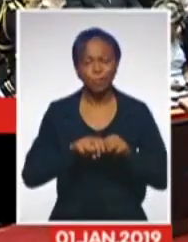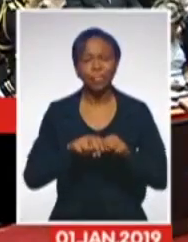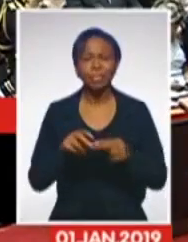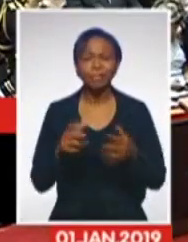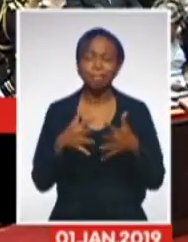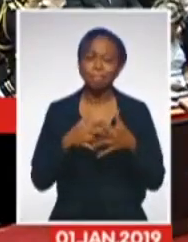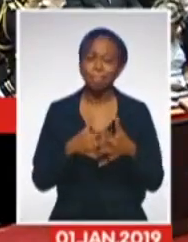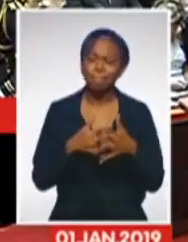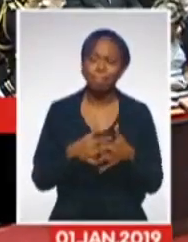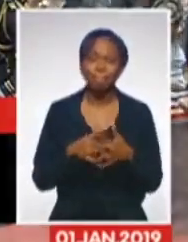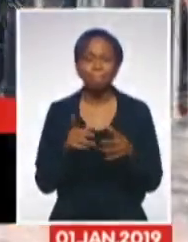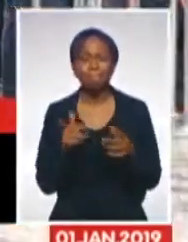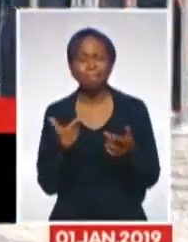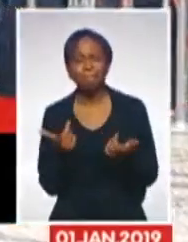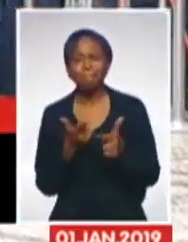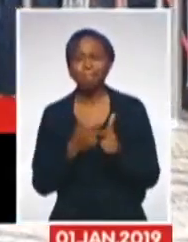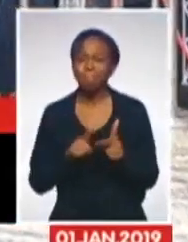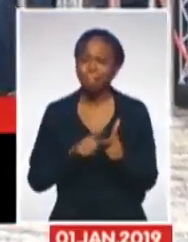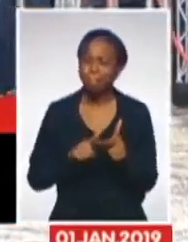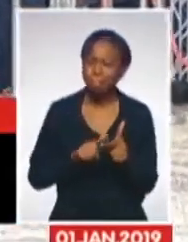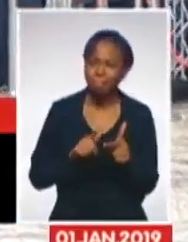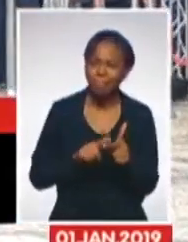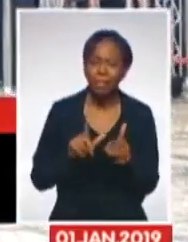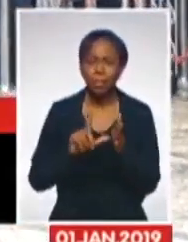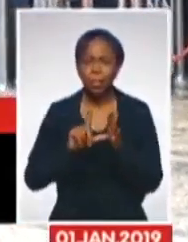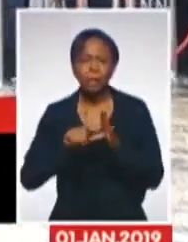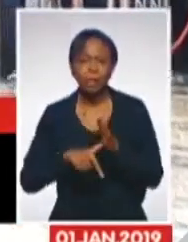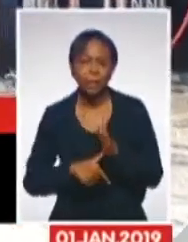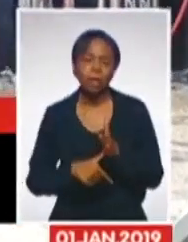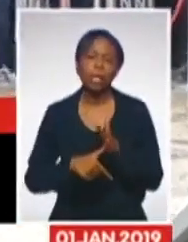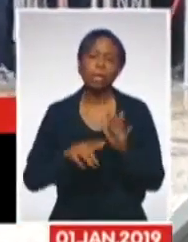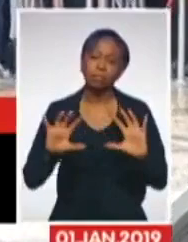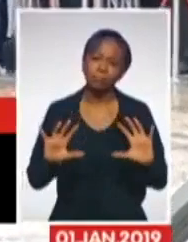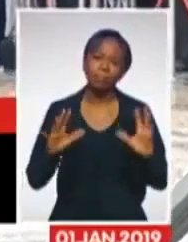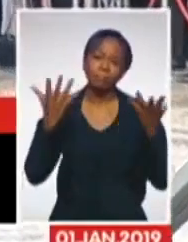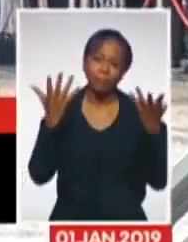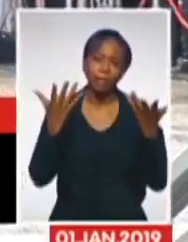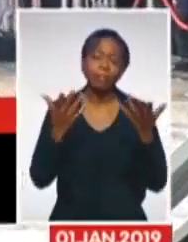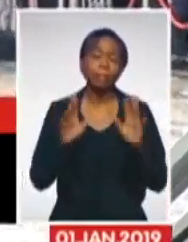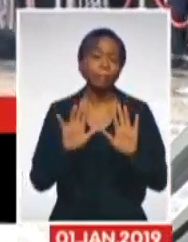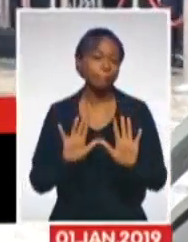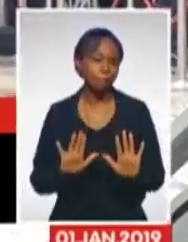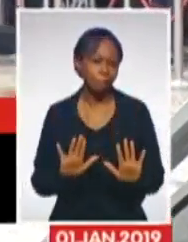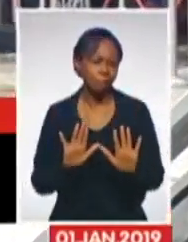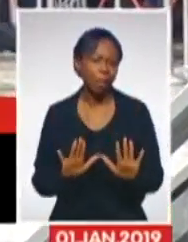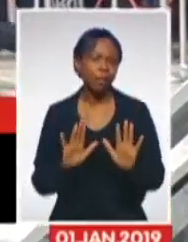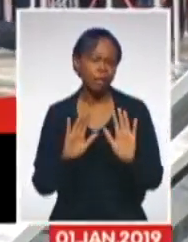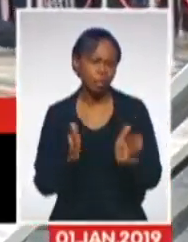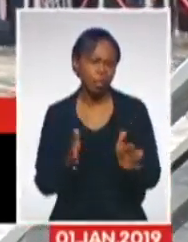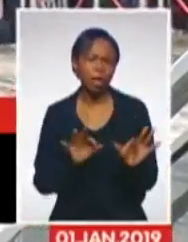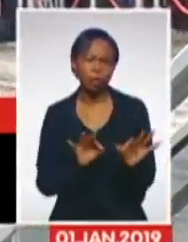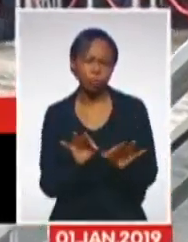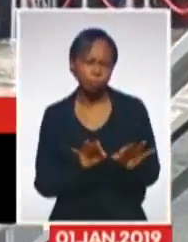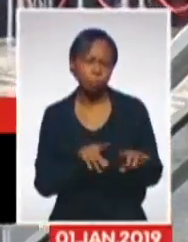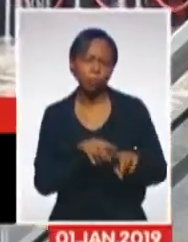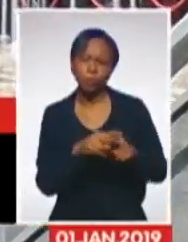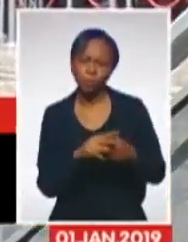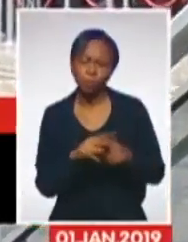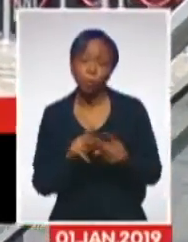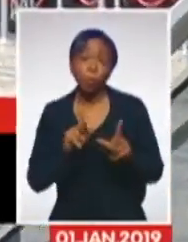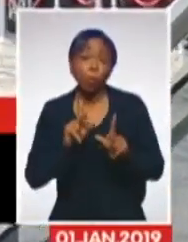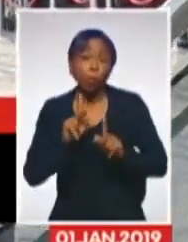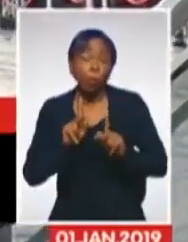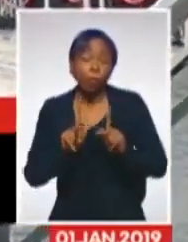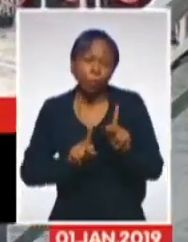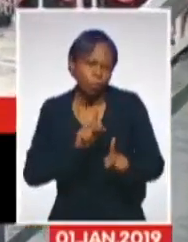cerimônia, mas a situação está sendo contornada. Muitos populares também marcaram